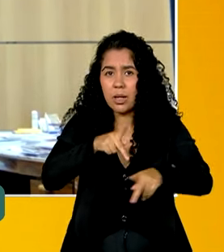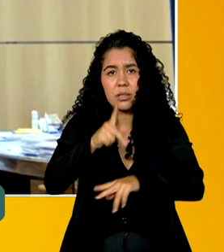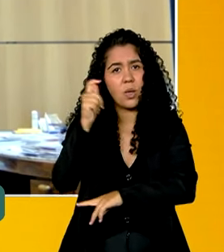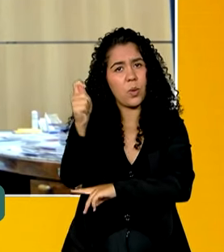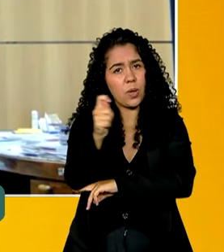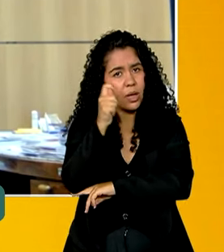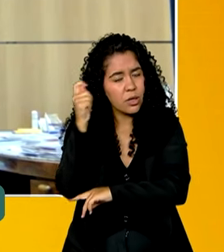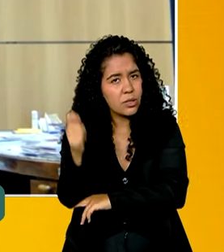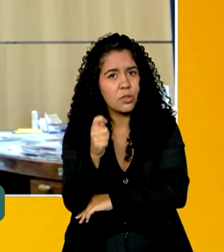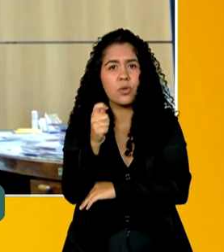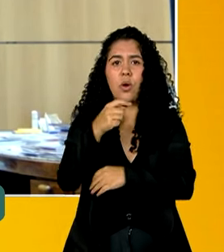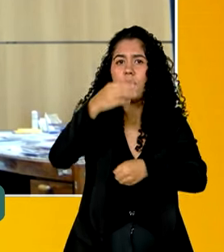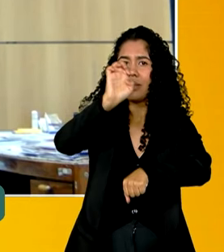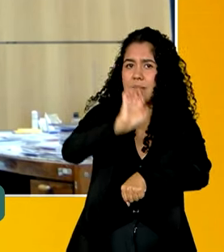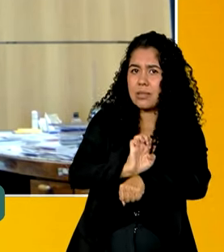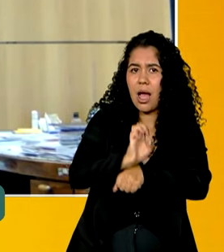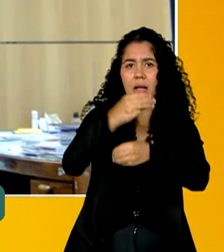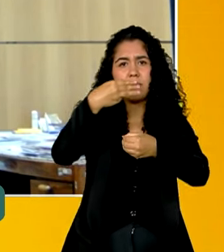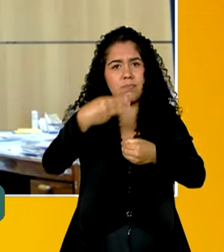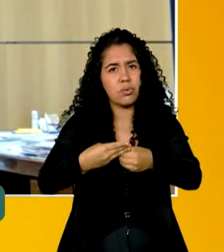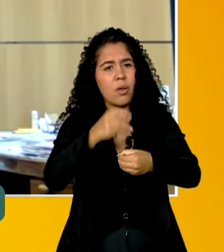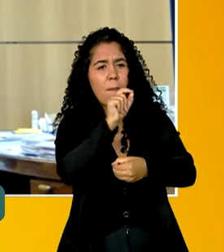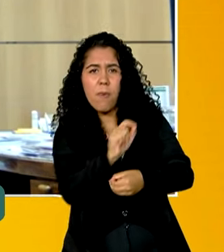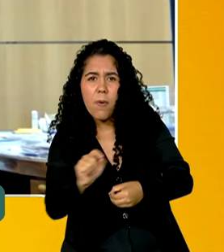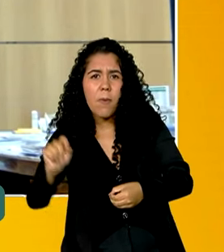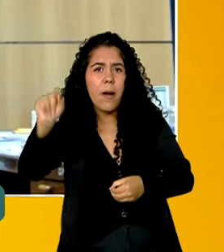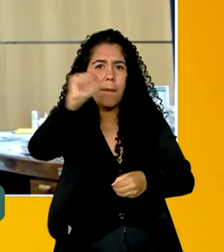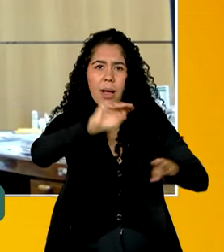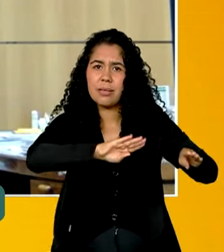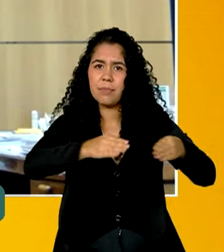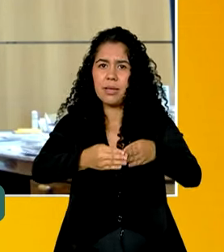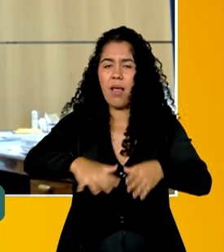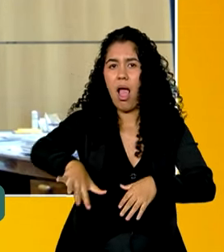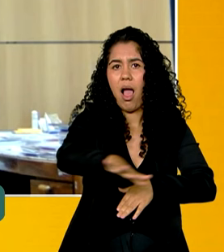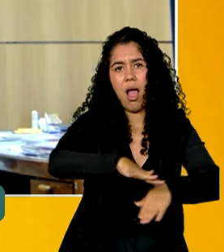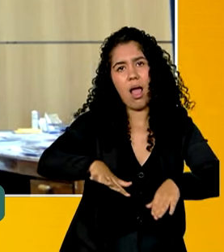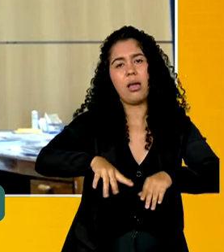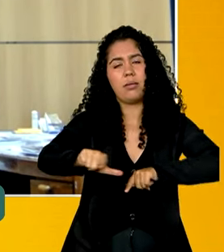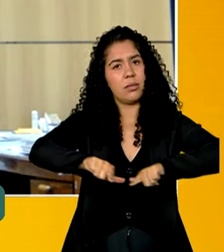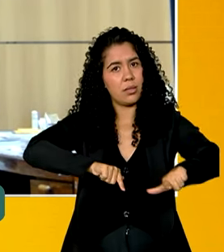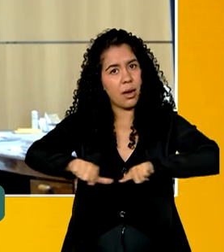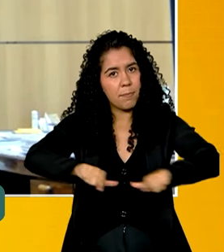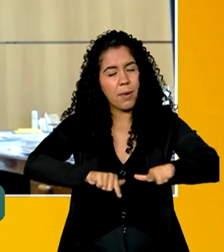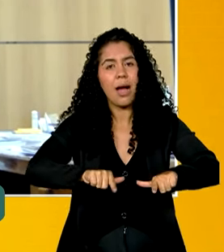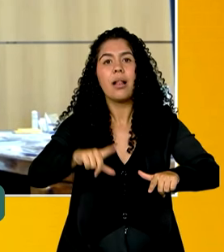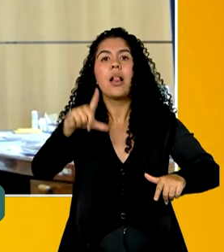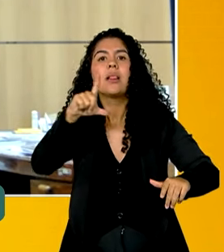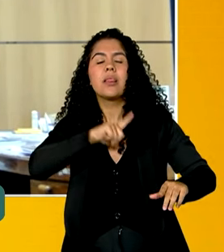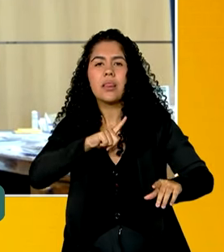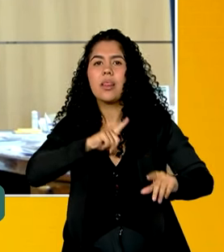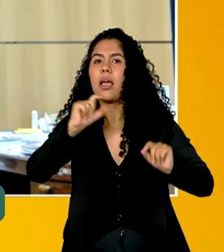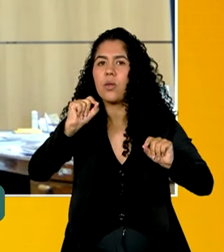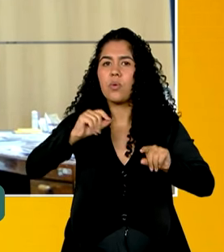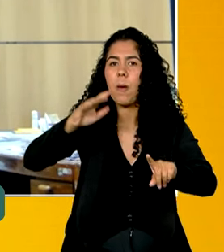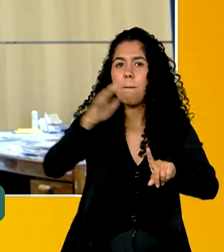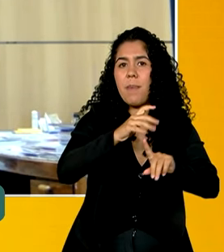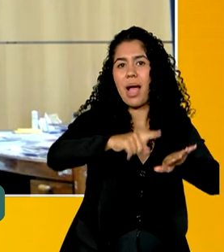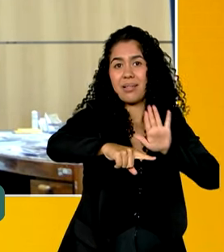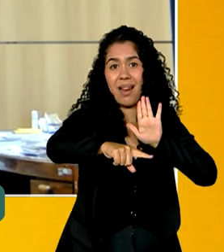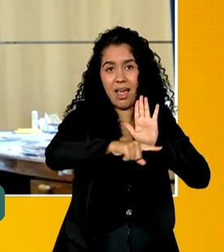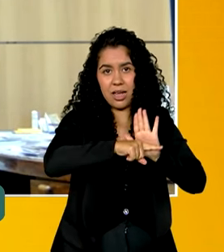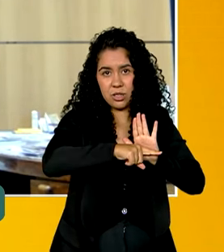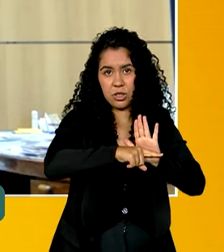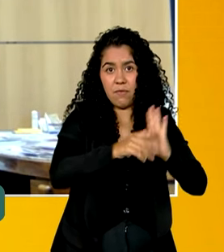as prefeituras, o governo federal, para o mercado de trabalho. Eu creio que ele trará um impacto negativo no primeiro